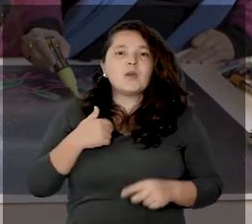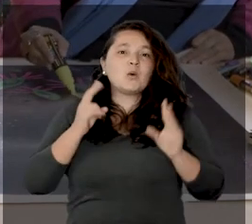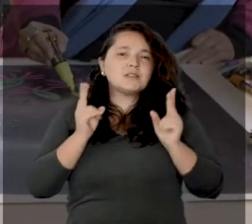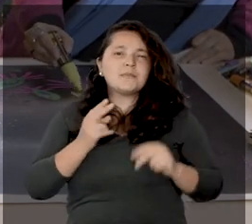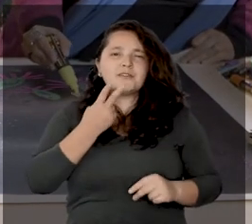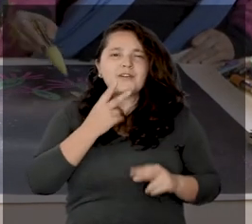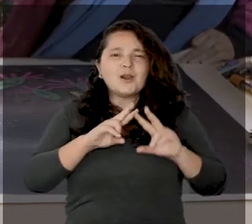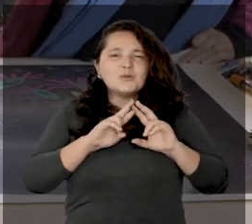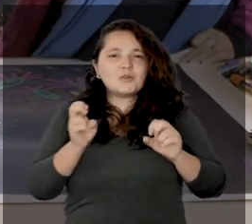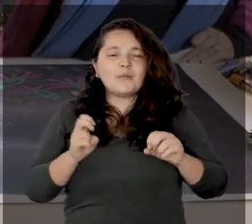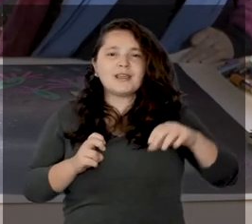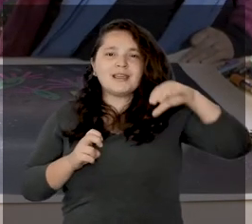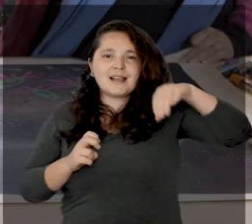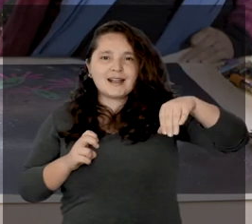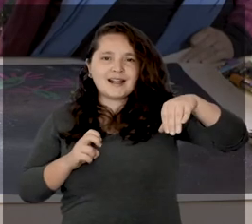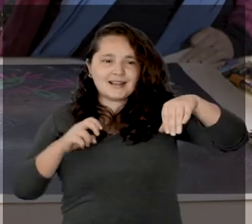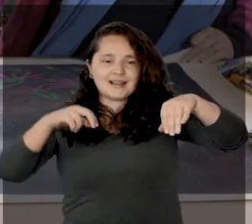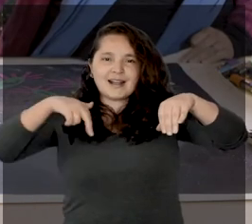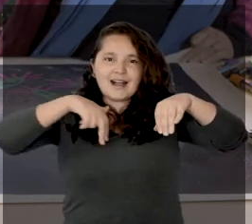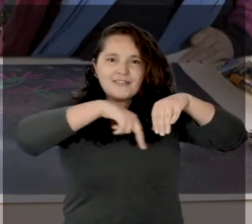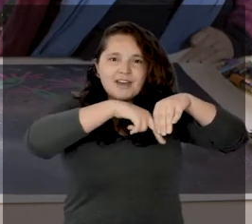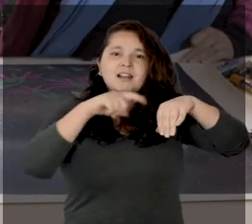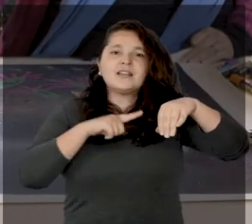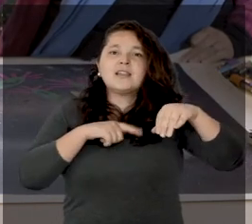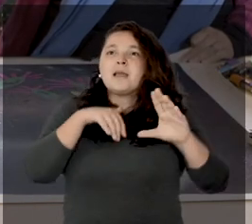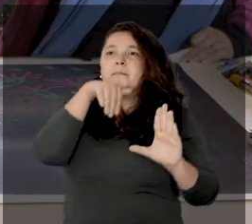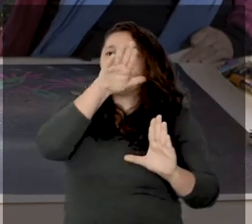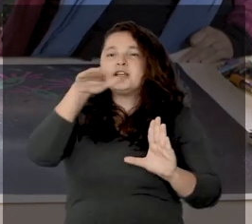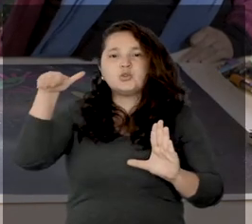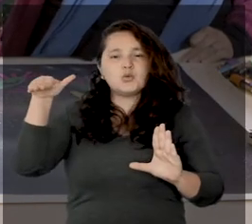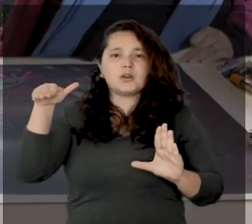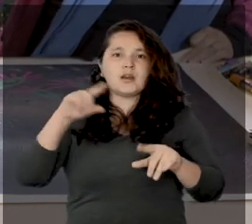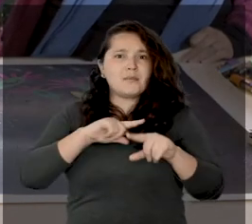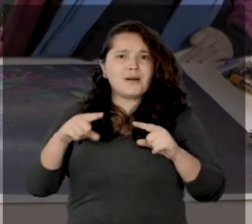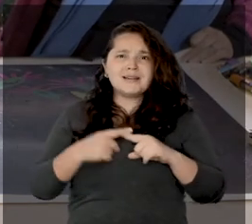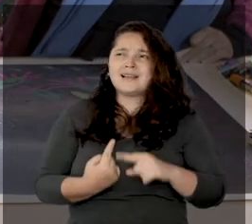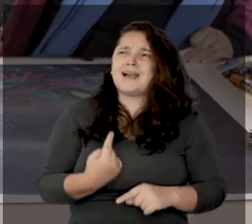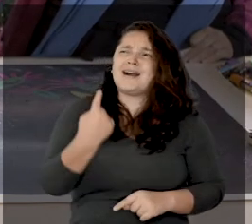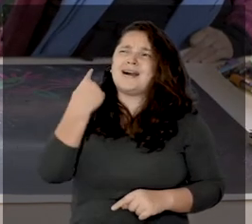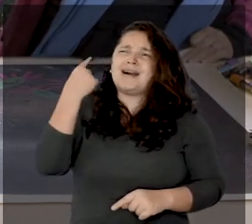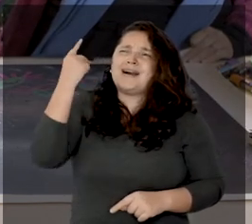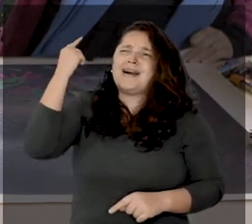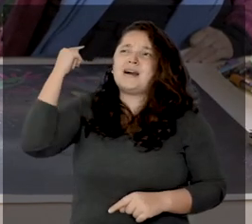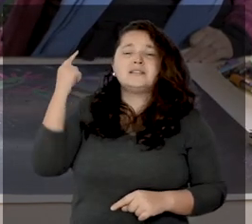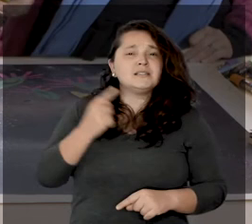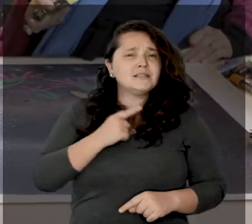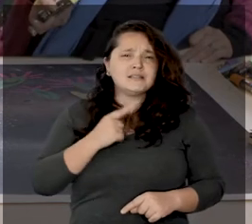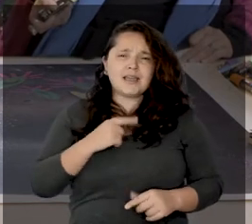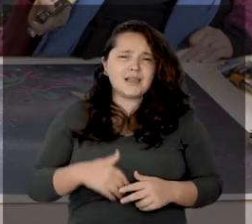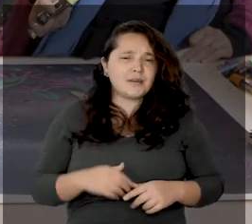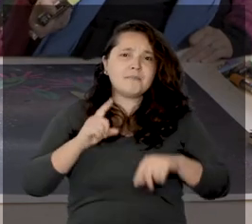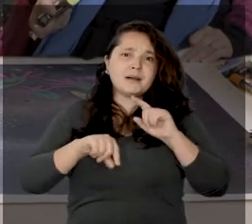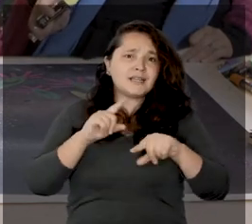cavernas como uma referência, né, mas não é exatamente também daí. Vem antes mesmo da materialidade das coisas, mas para quem gosta de evidência, como a